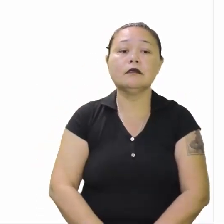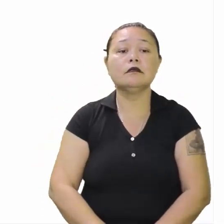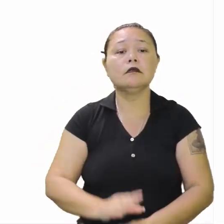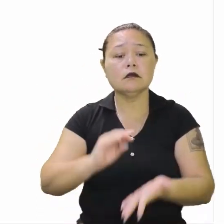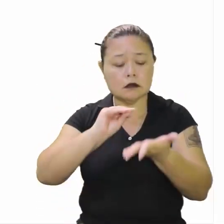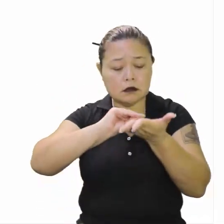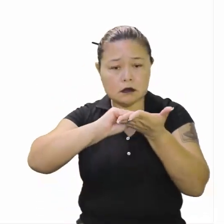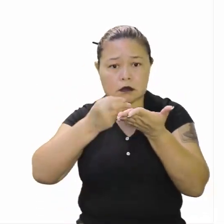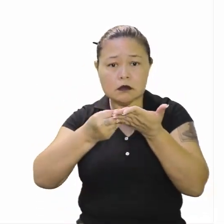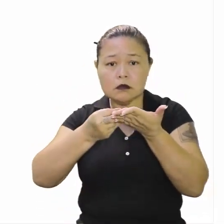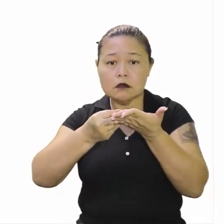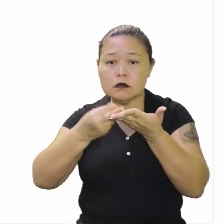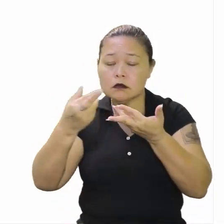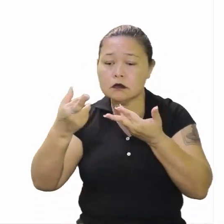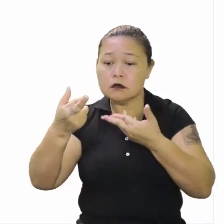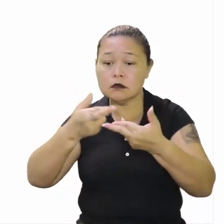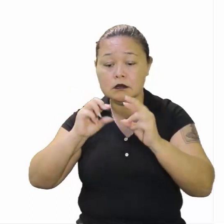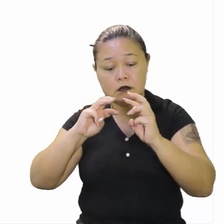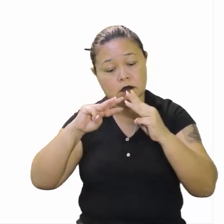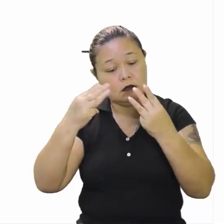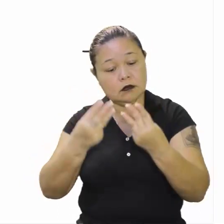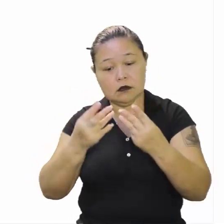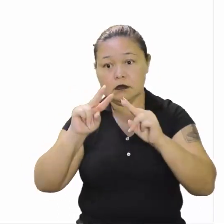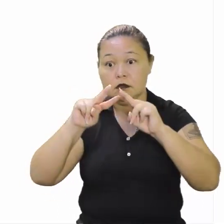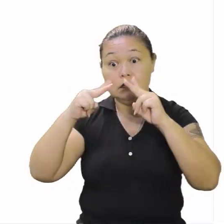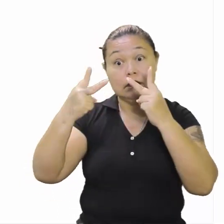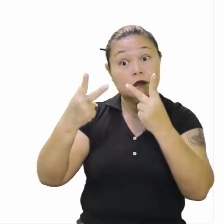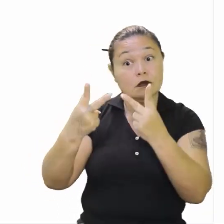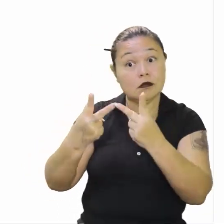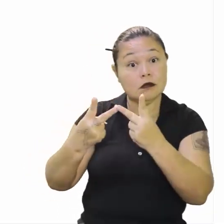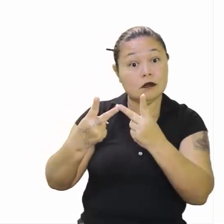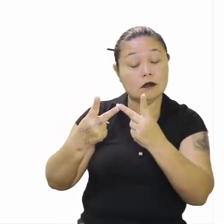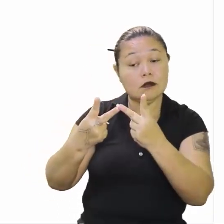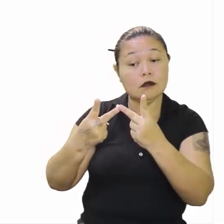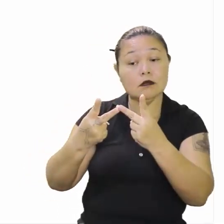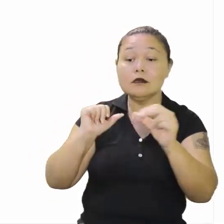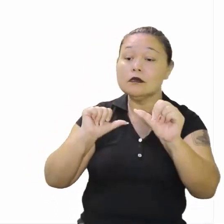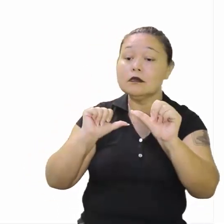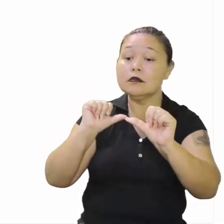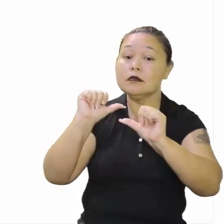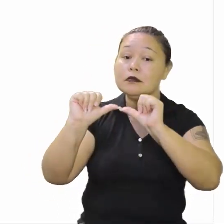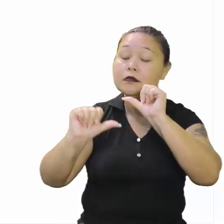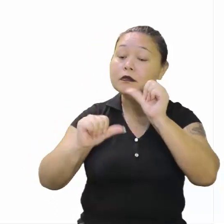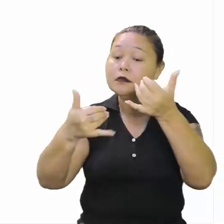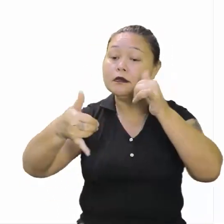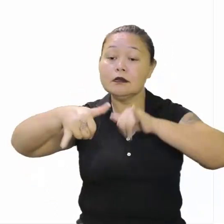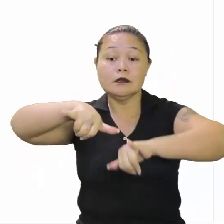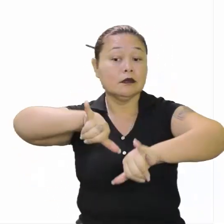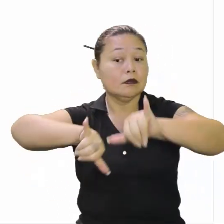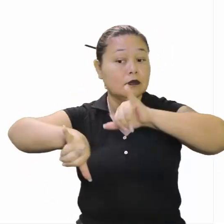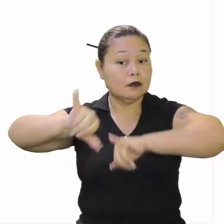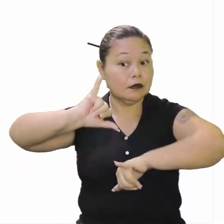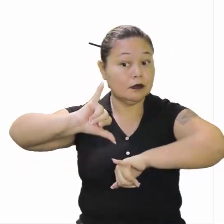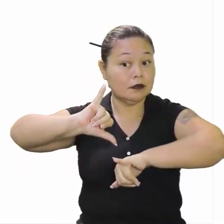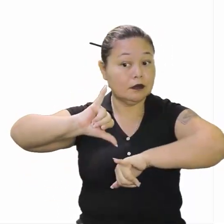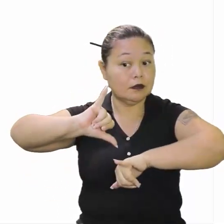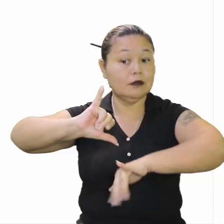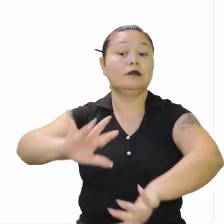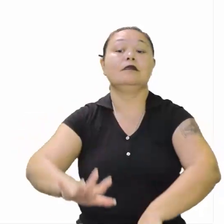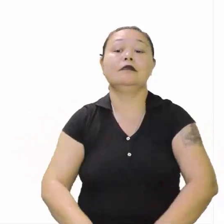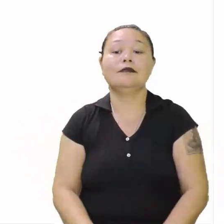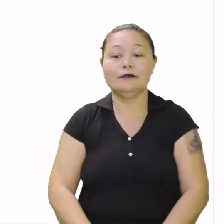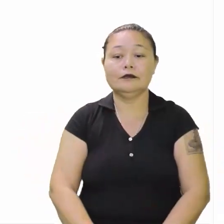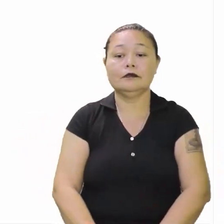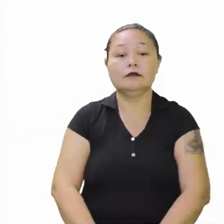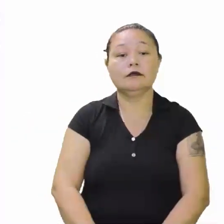traduzir as relações de massa e volume nas transformações